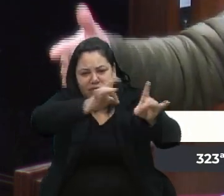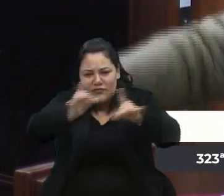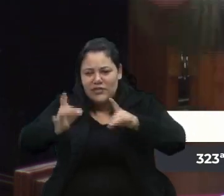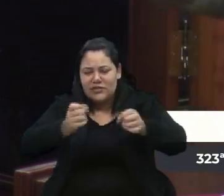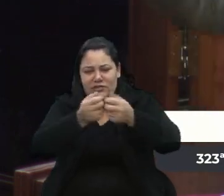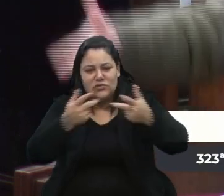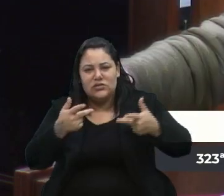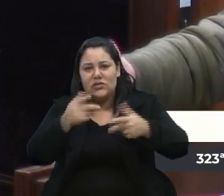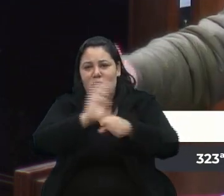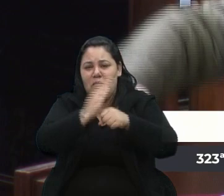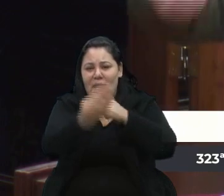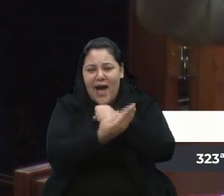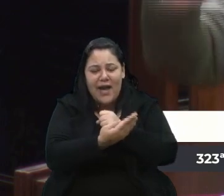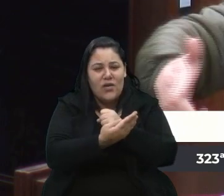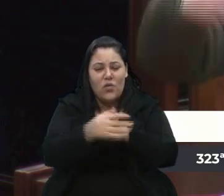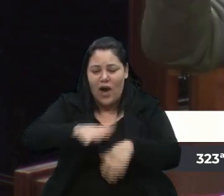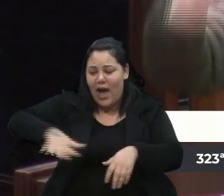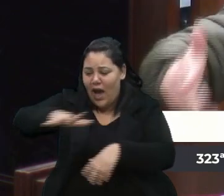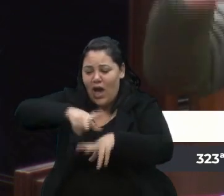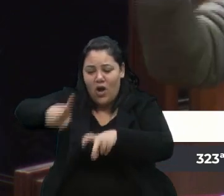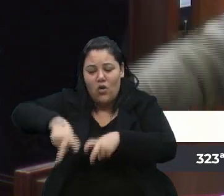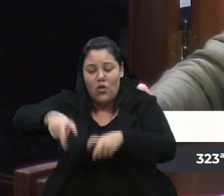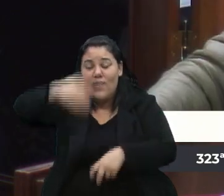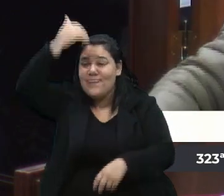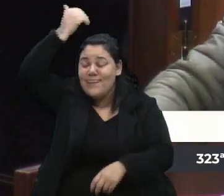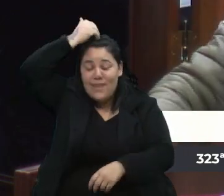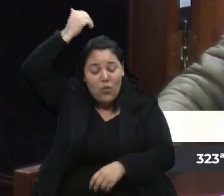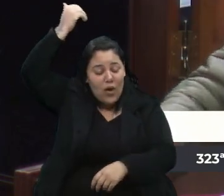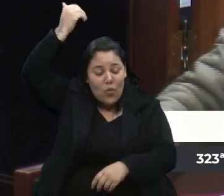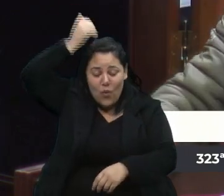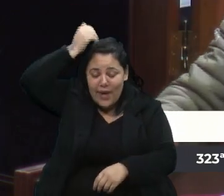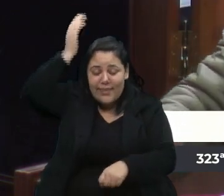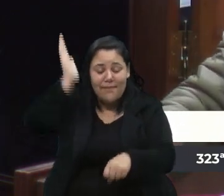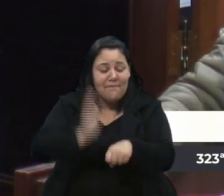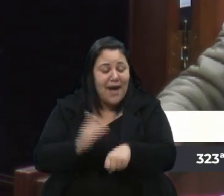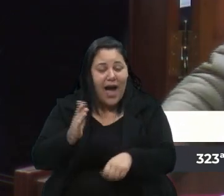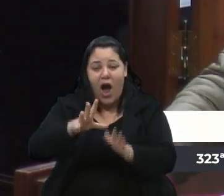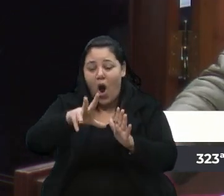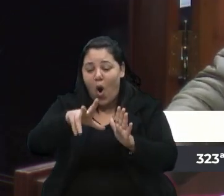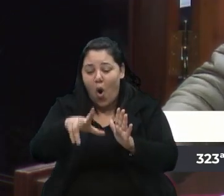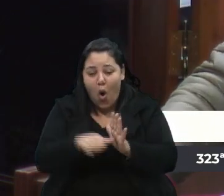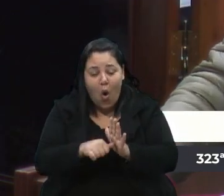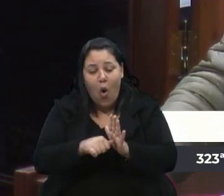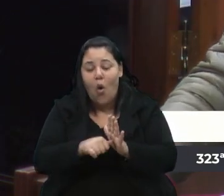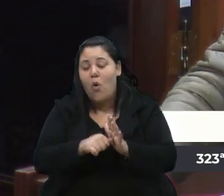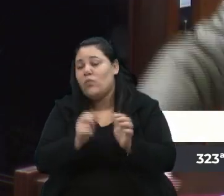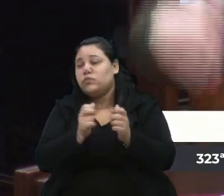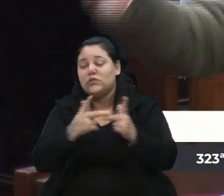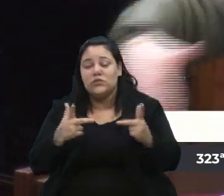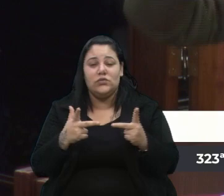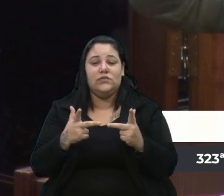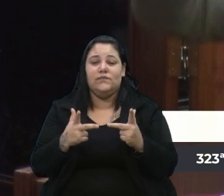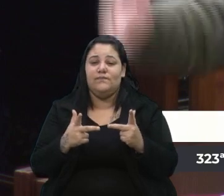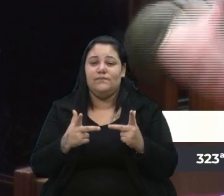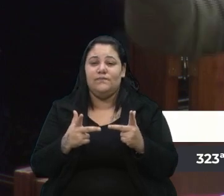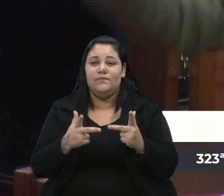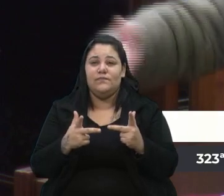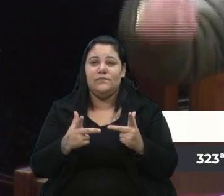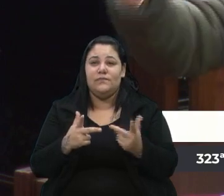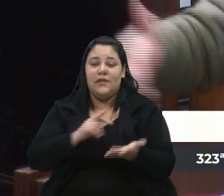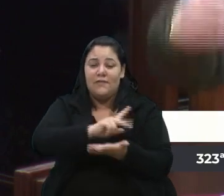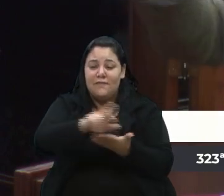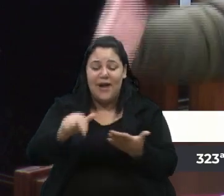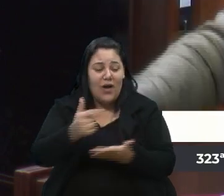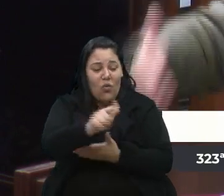área rural não aguenta mais seja objeto seja curto seja roubo diversos outros